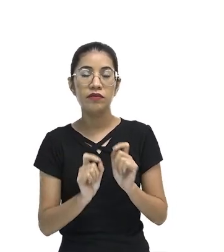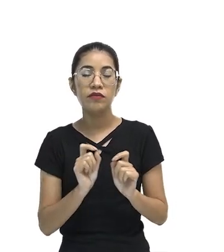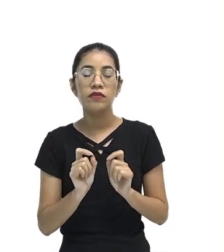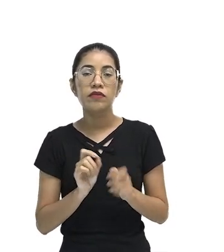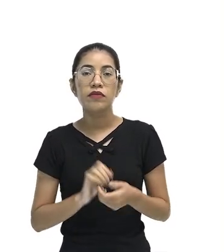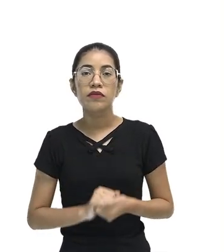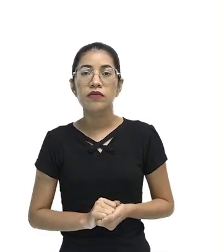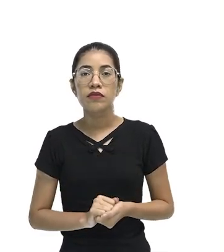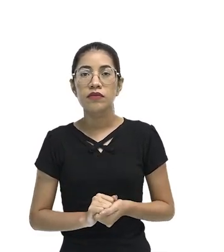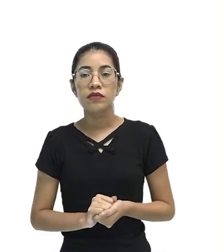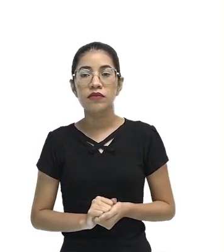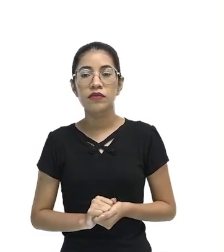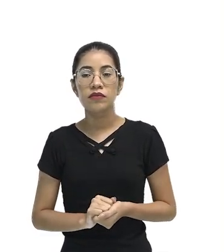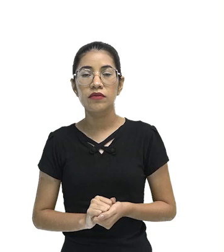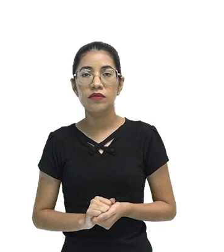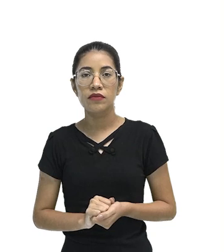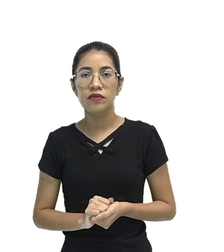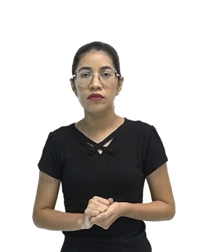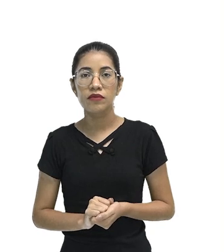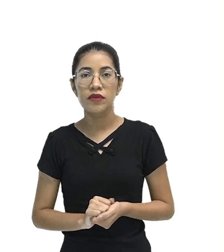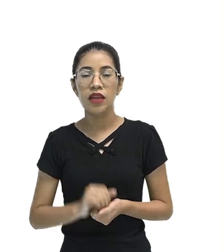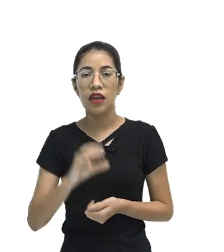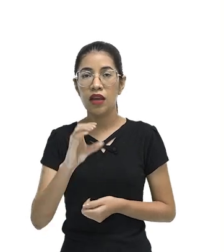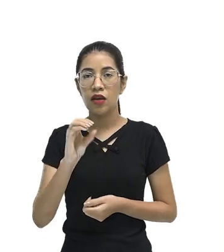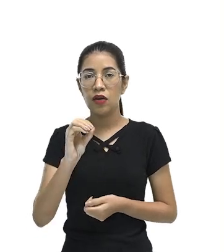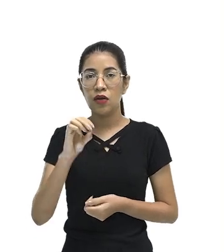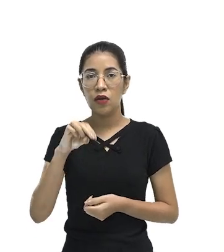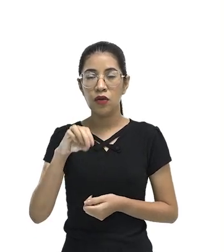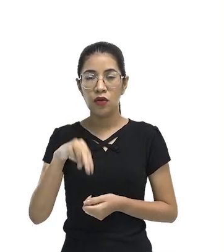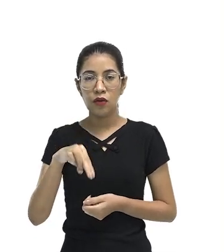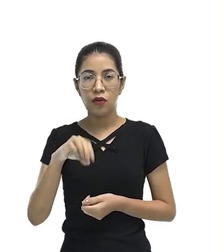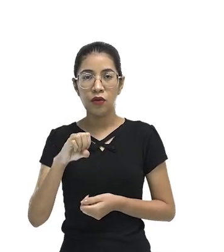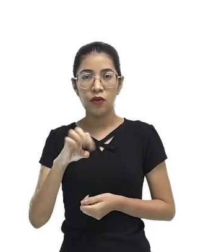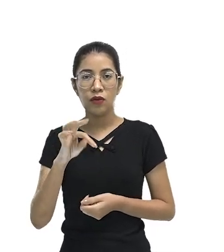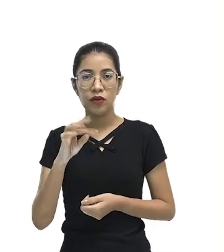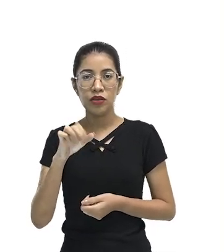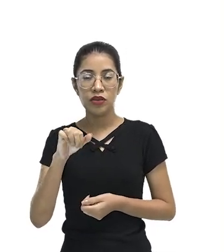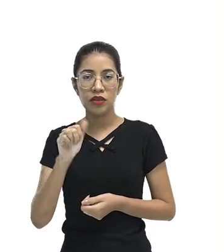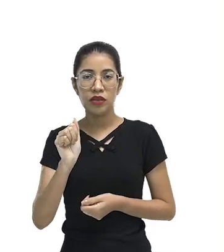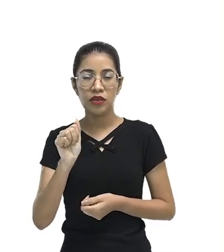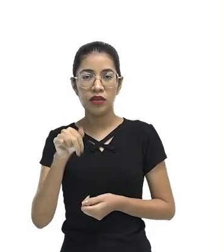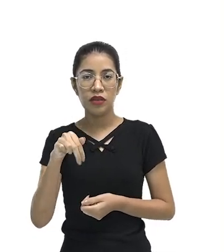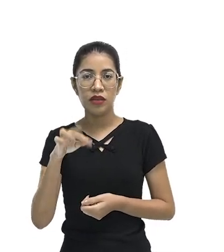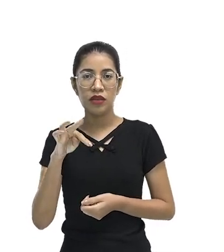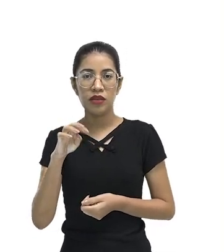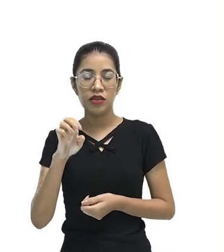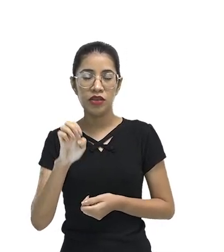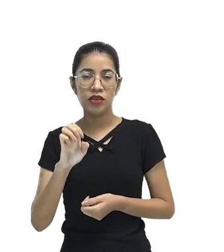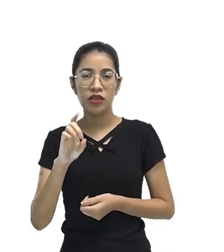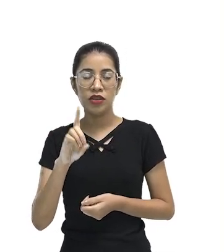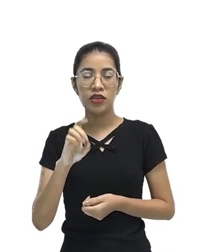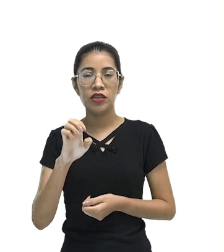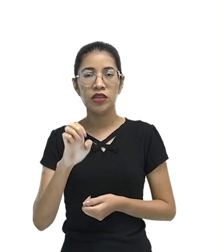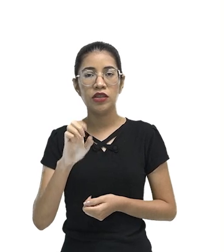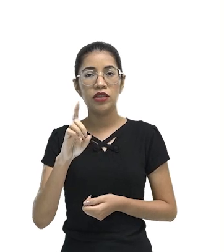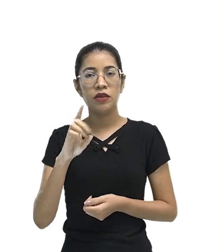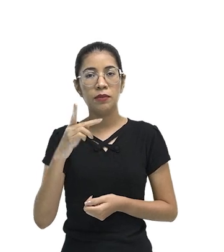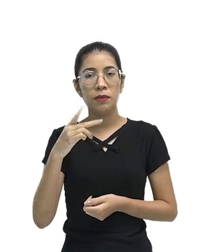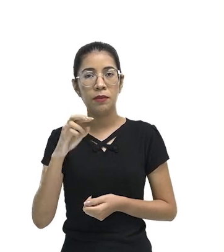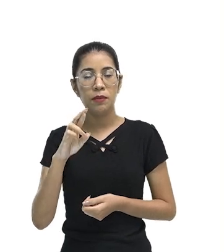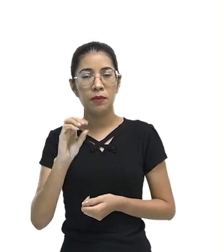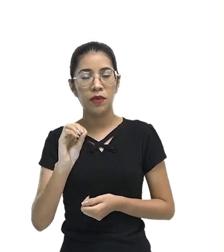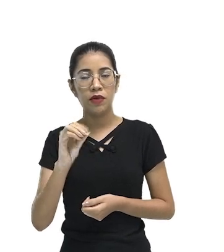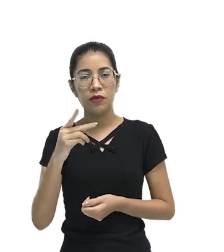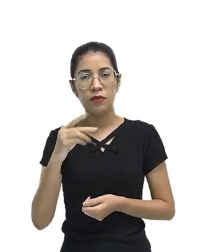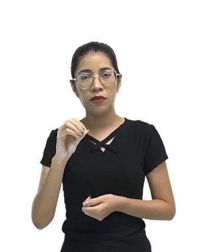aqui, ele é chamado de constante de proporcionalidade. O que isso quer dizer? O